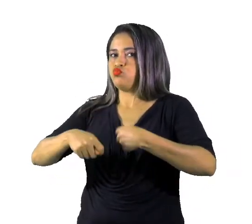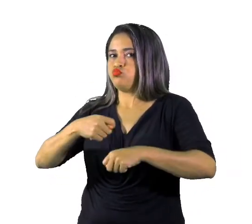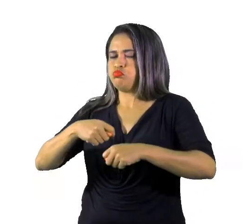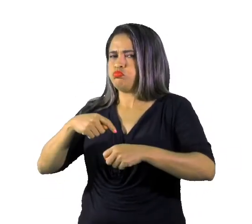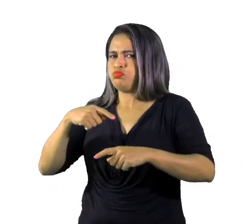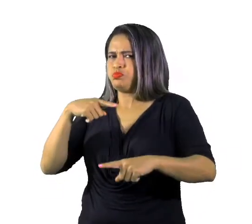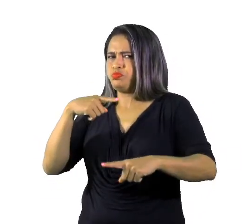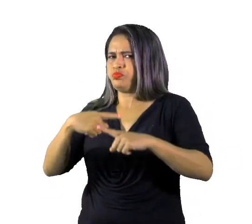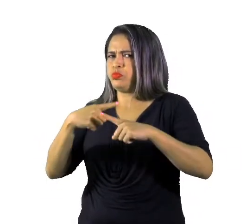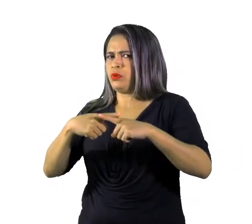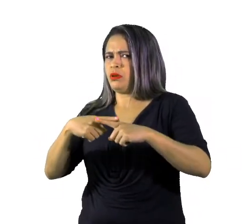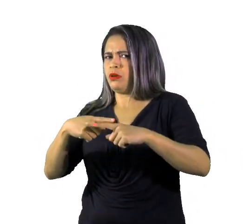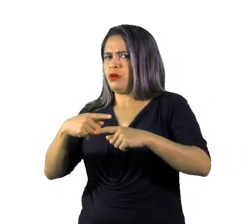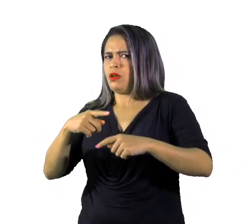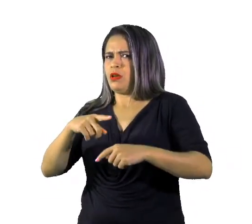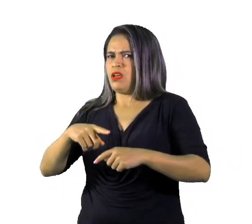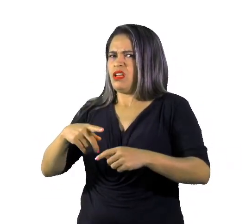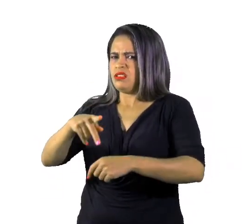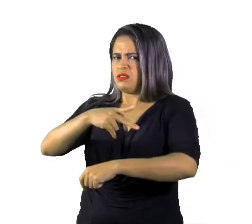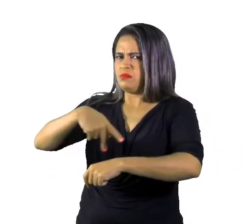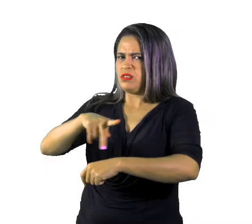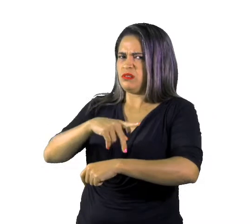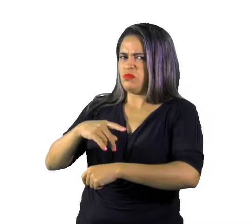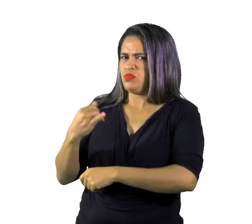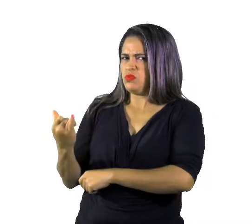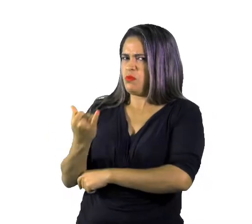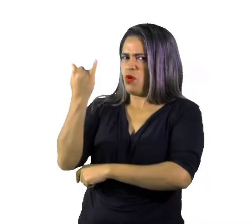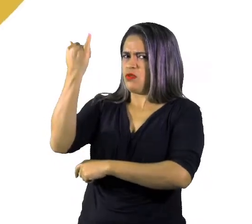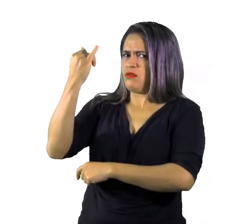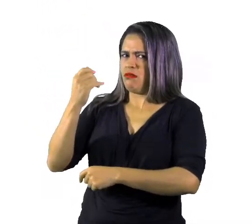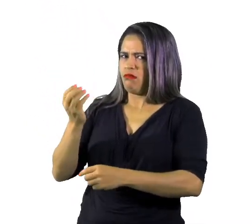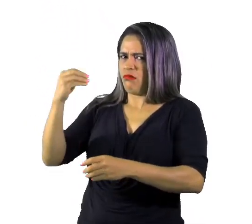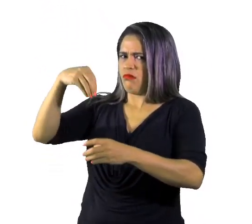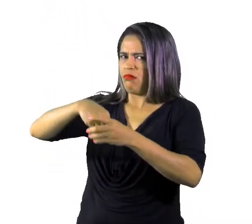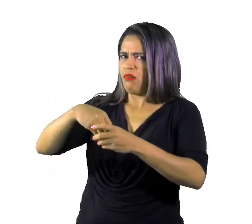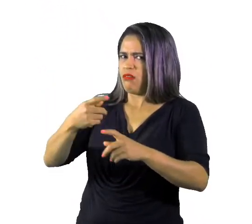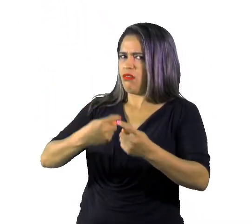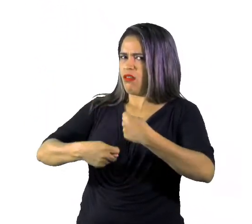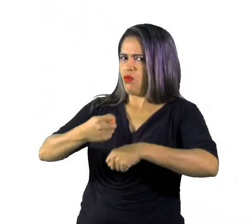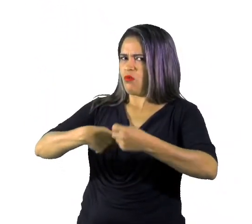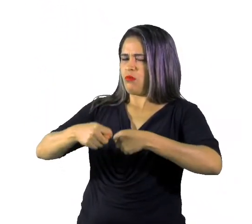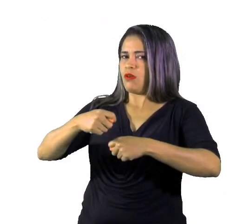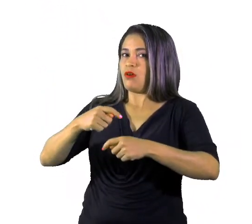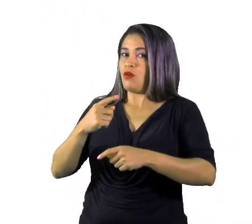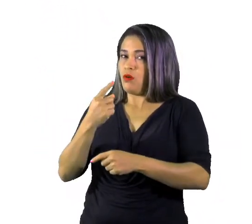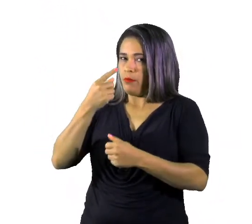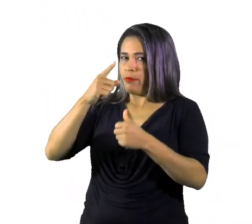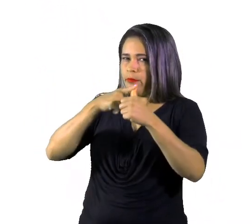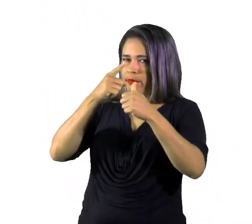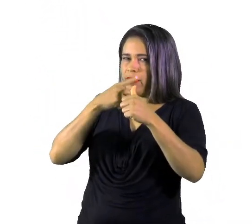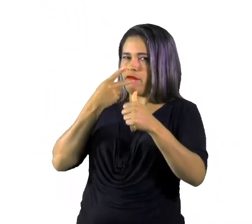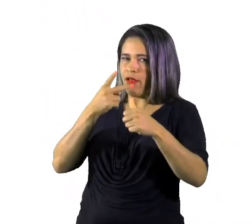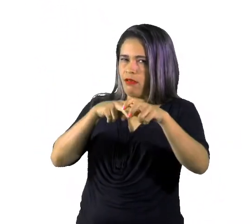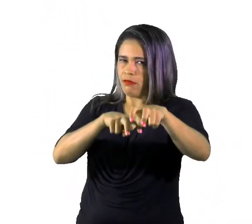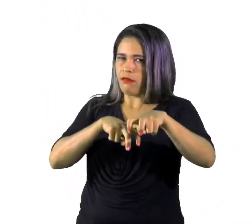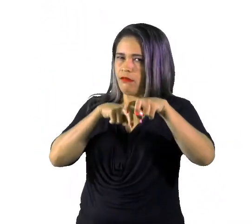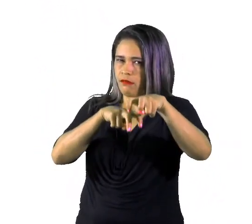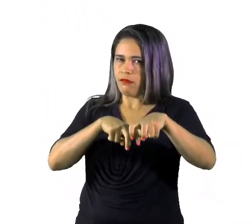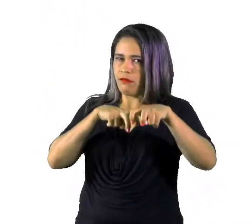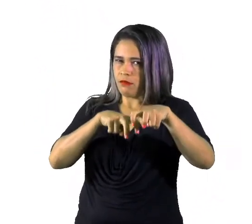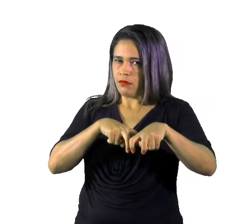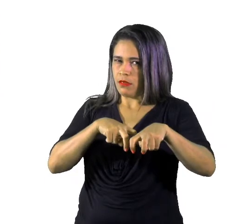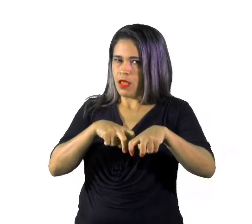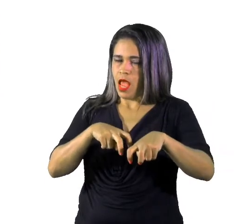tão importante dentro da economia? Quando a gente vai falar de agricultura, o país ele tem uma